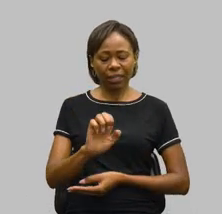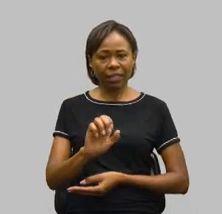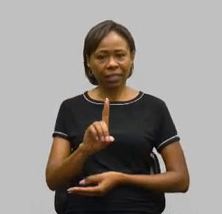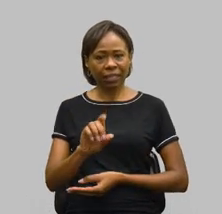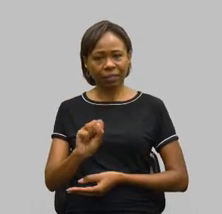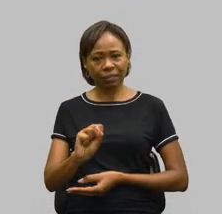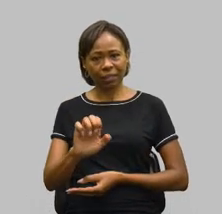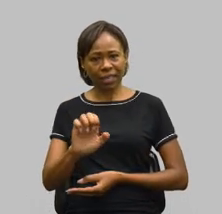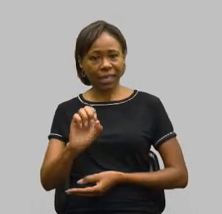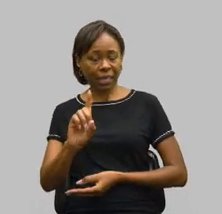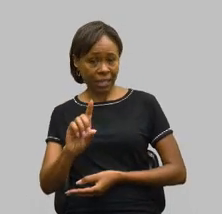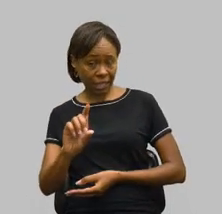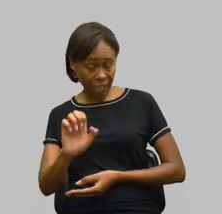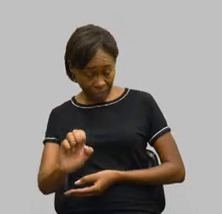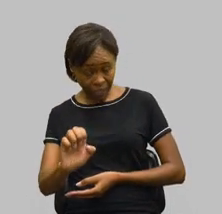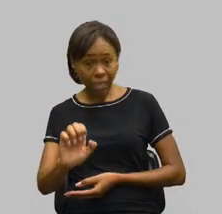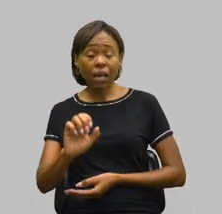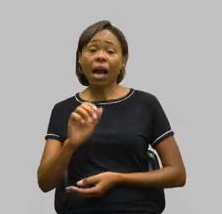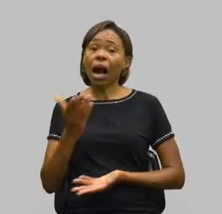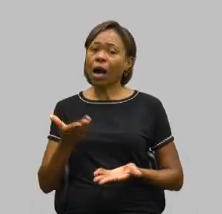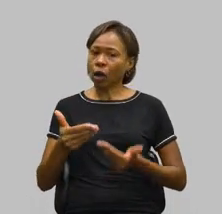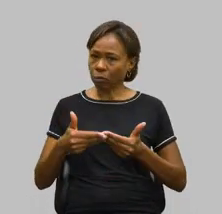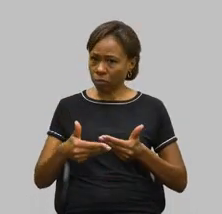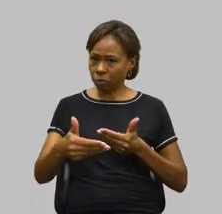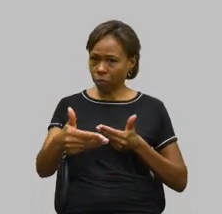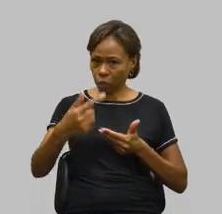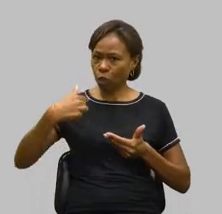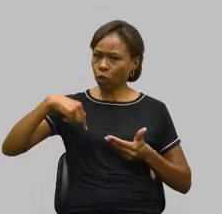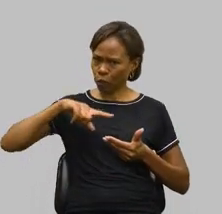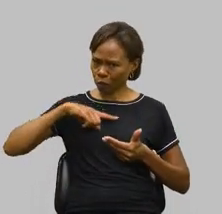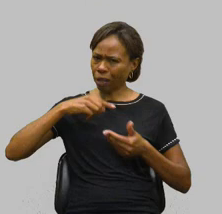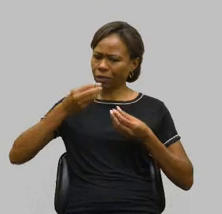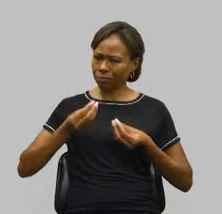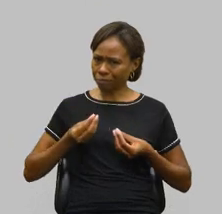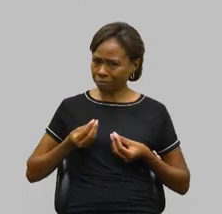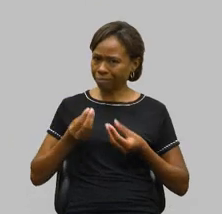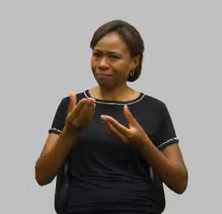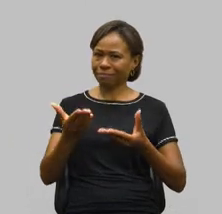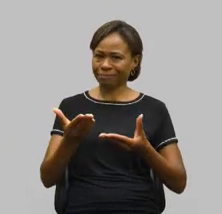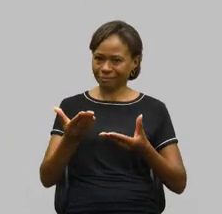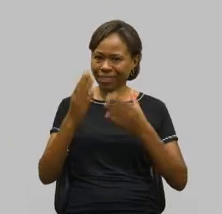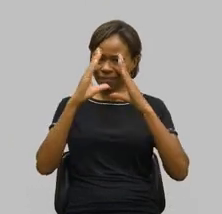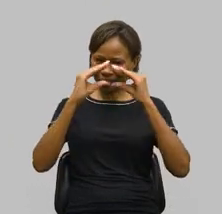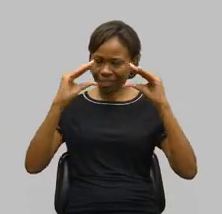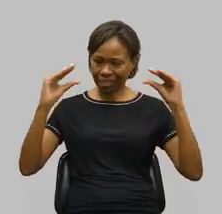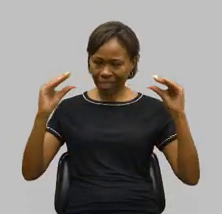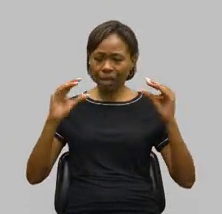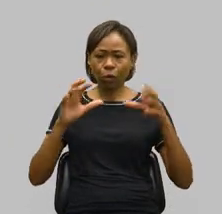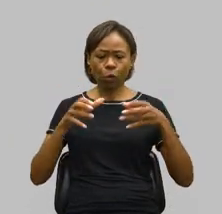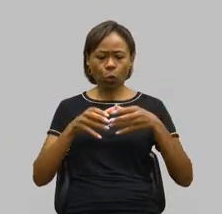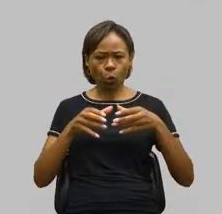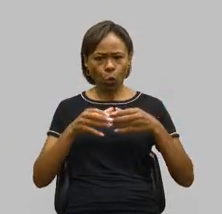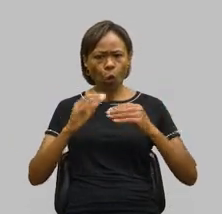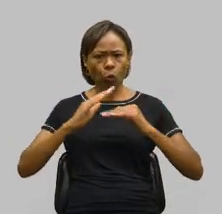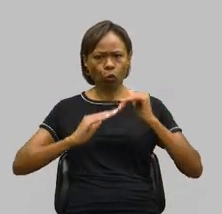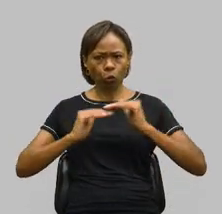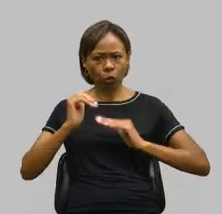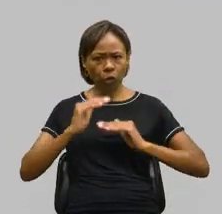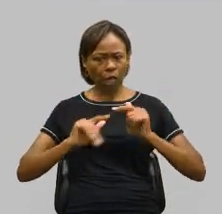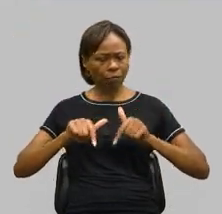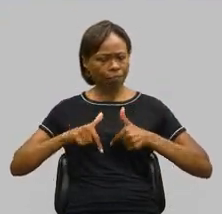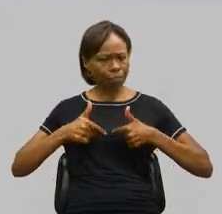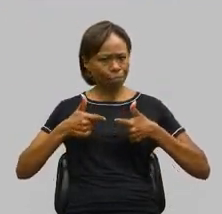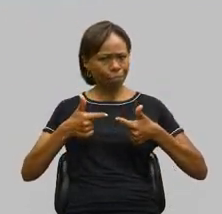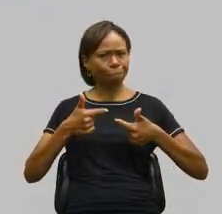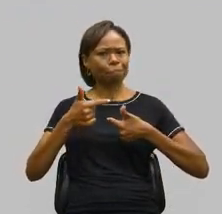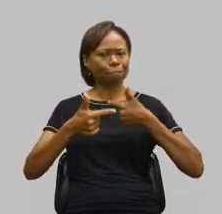a partir de agora a gente terá mais tranquilidade de enviar e não né graças ao corpo técnico e tudo que sempre dedica e trabalha mas que